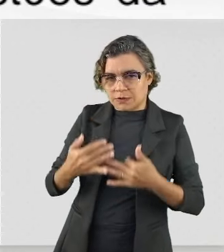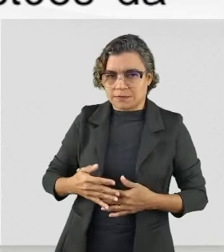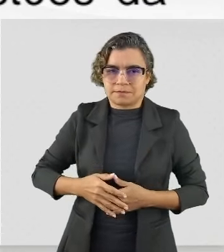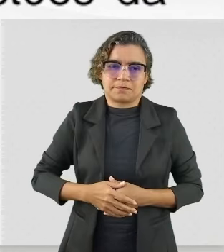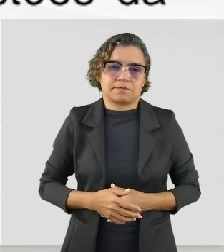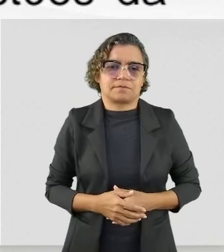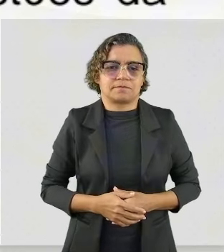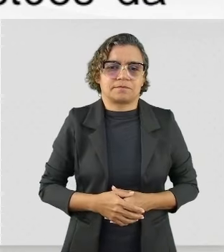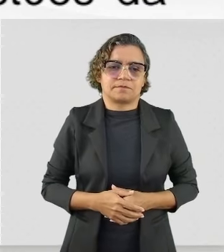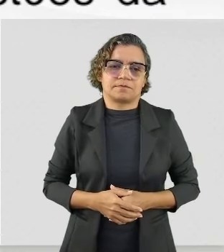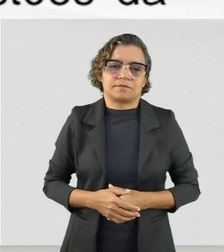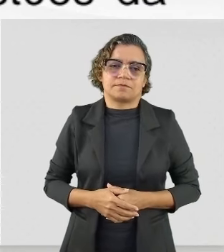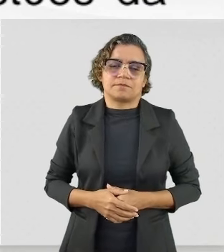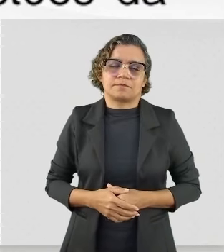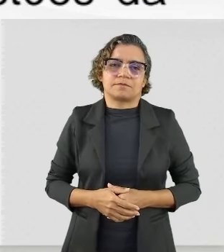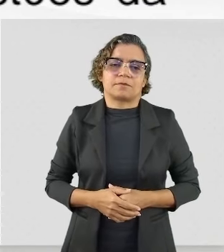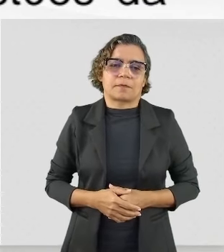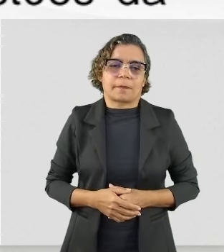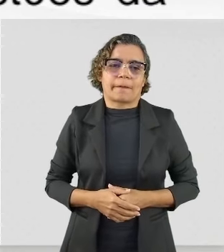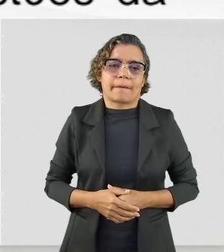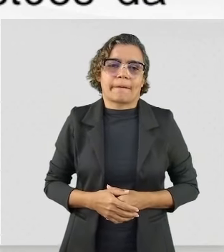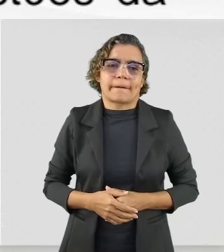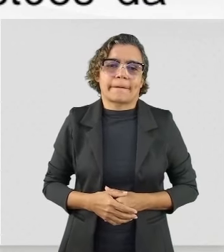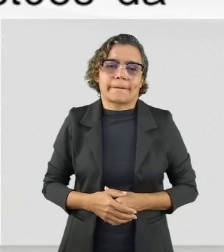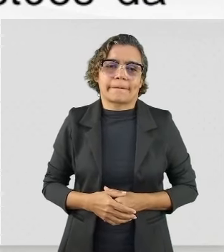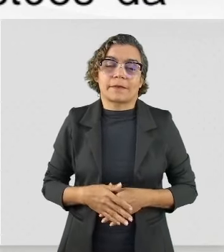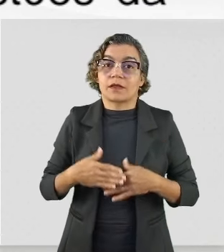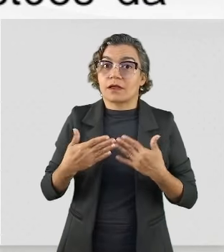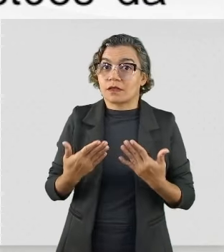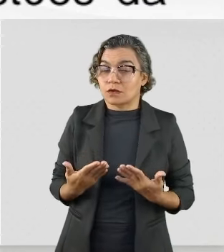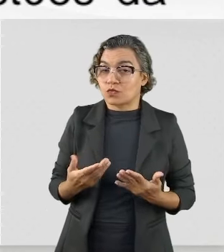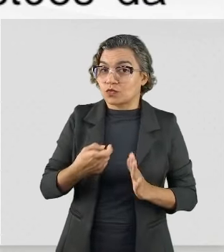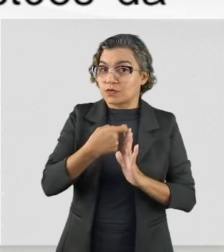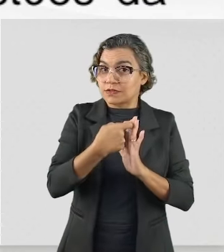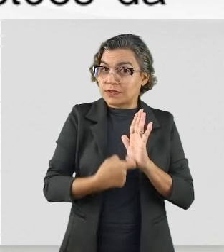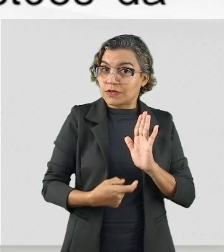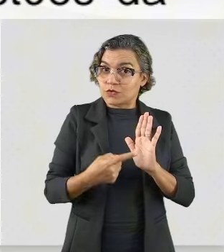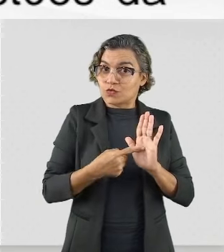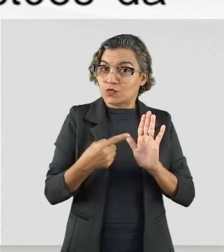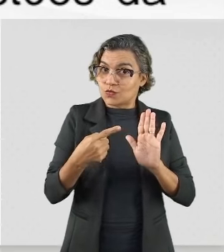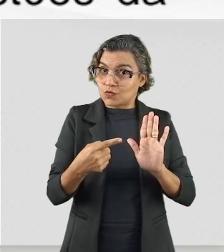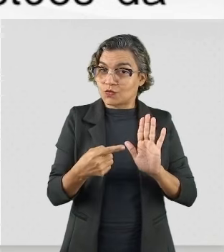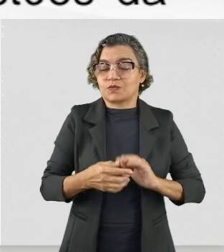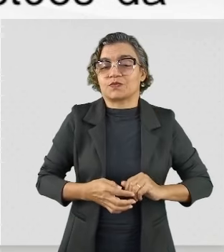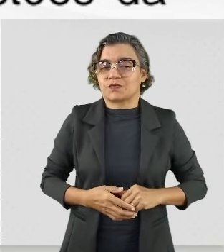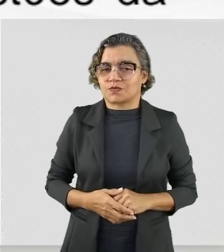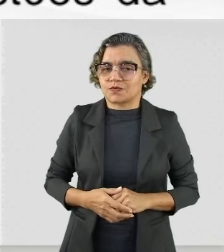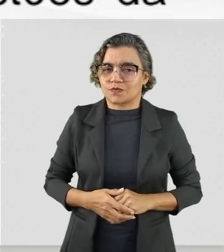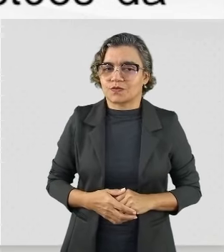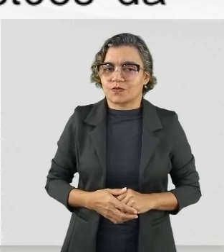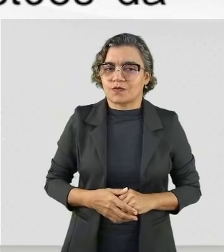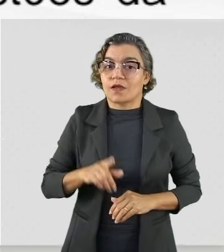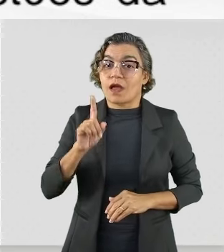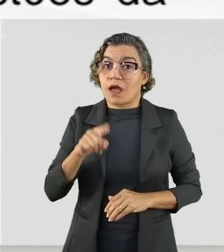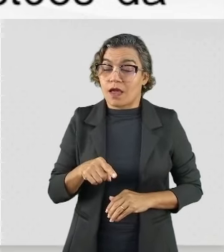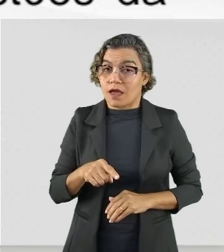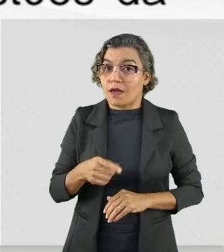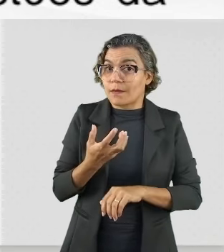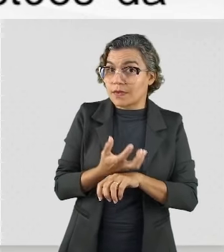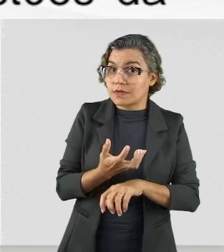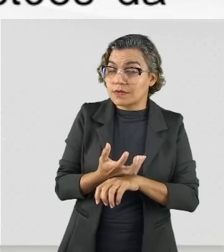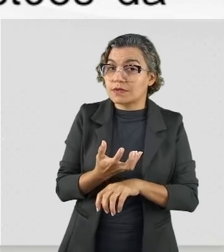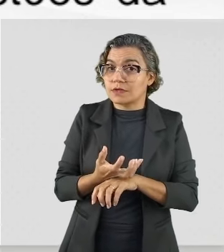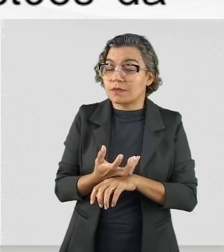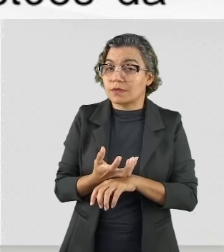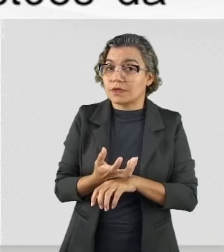Então, perdão. Vamos aqui para o nosso texto. A filosofia é uma disciplina que busca compreender